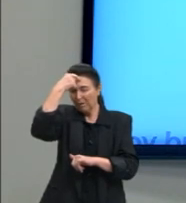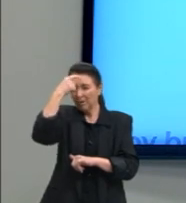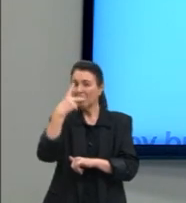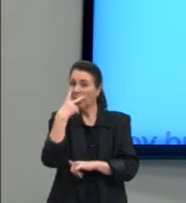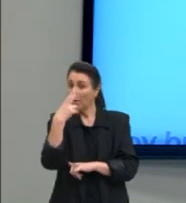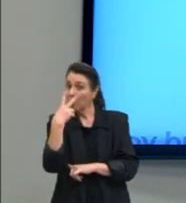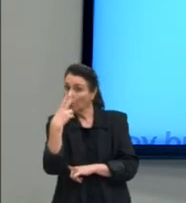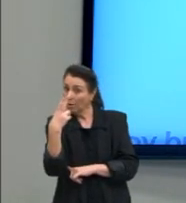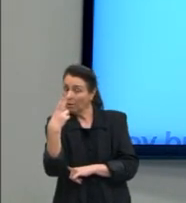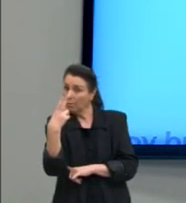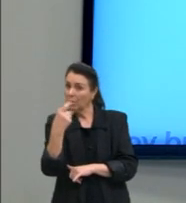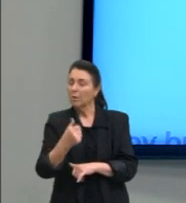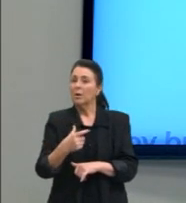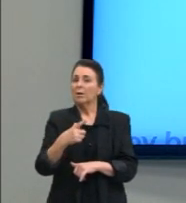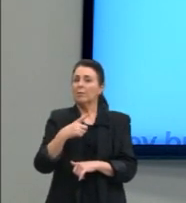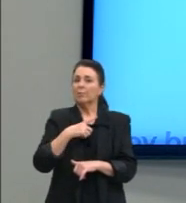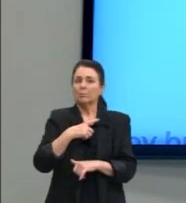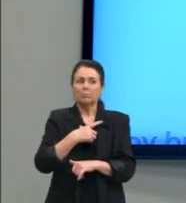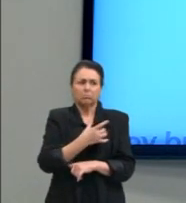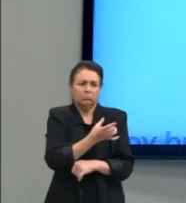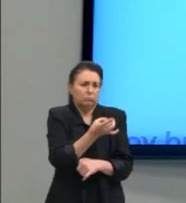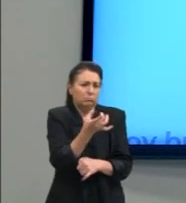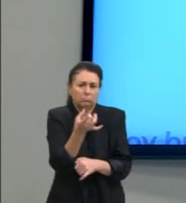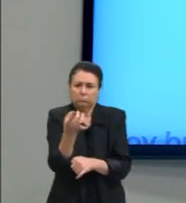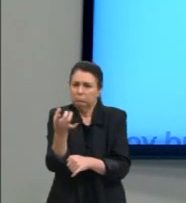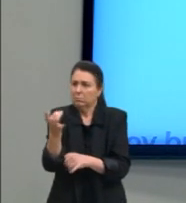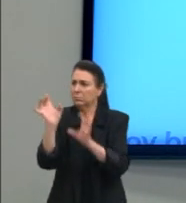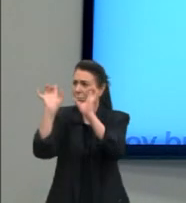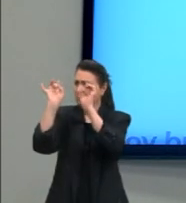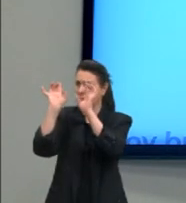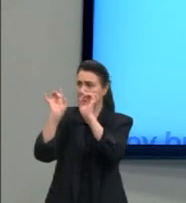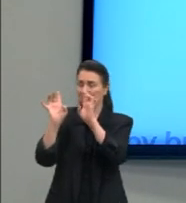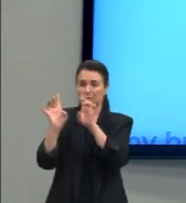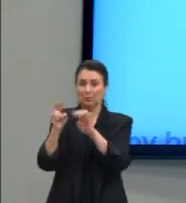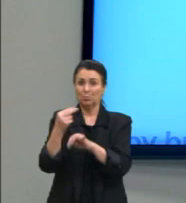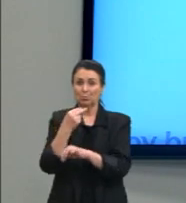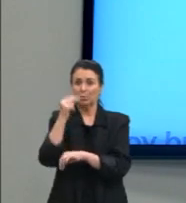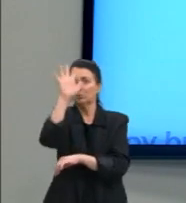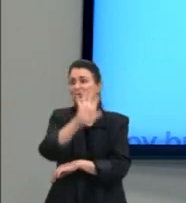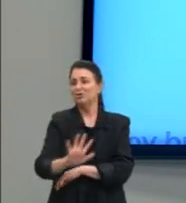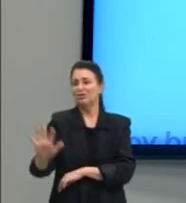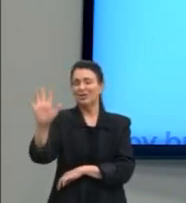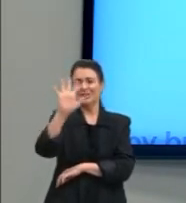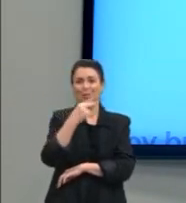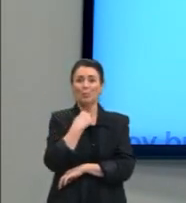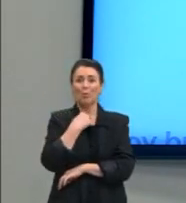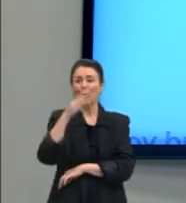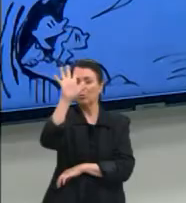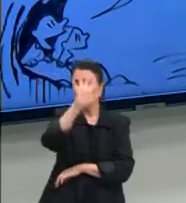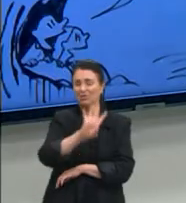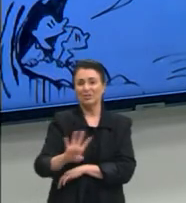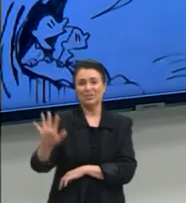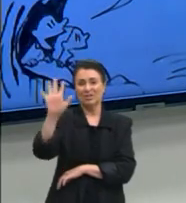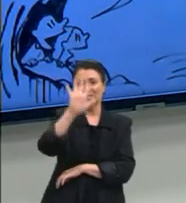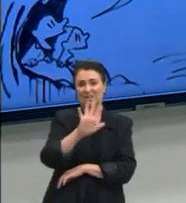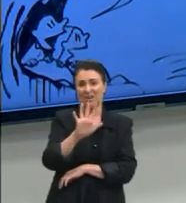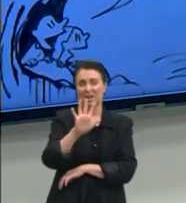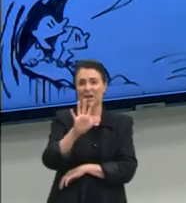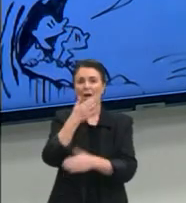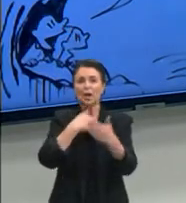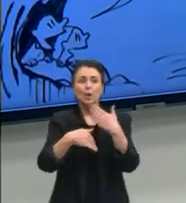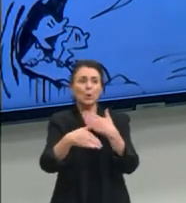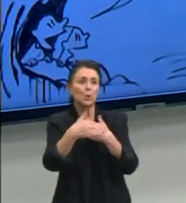heterogêneo para cada caso é um caso né e os generalistas isso aqui é um tanto perigoso nós ouvimos muito falar a